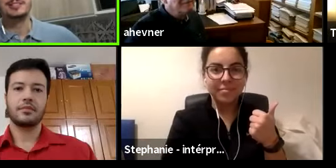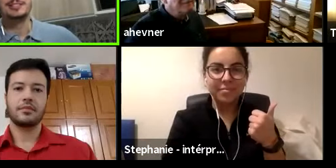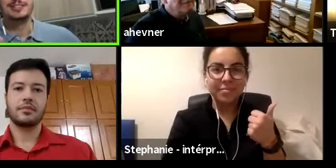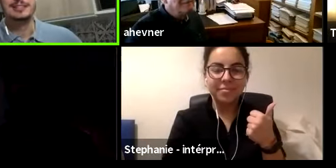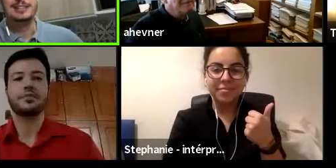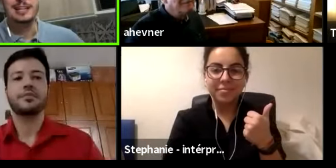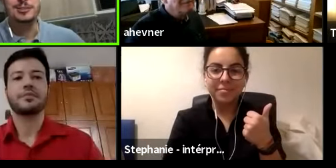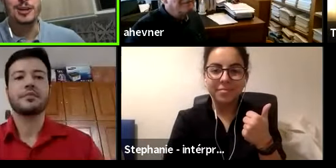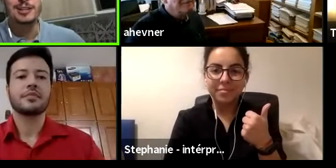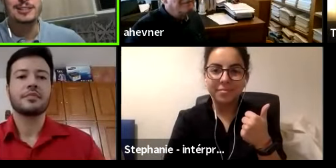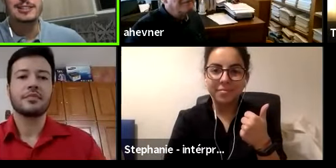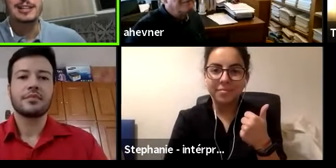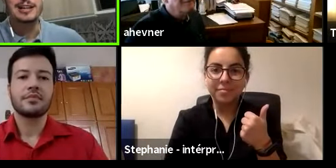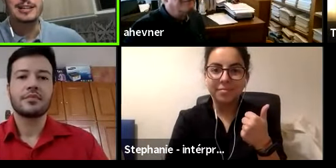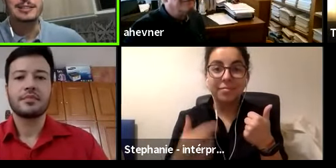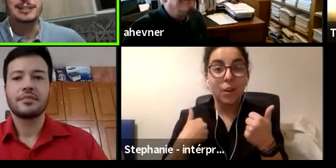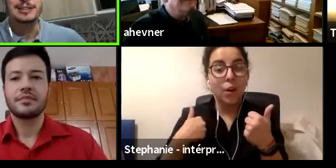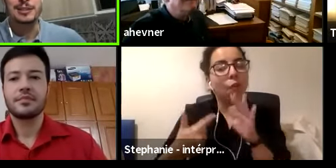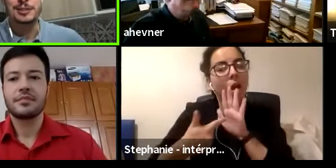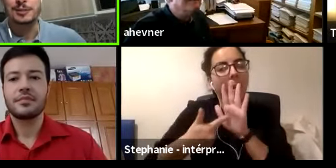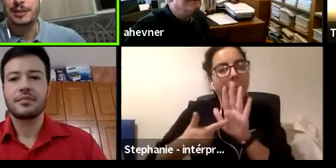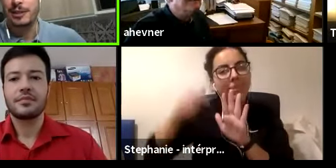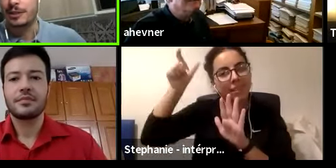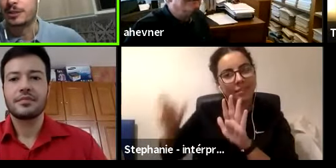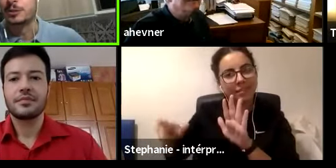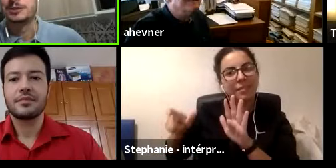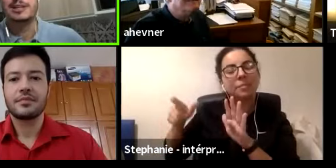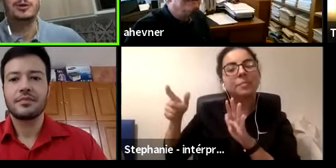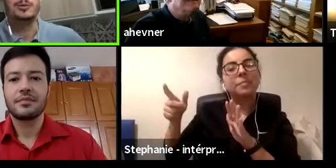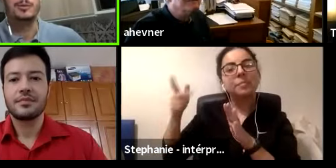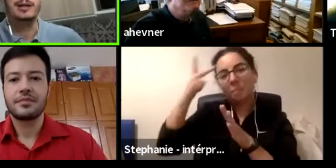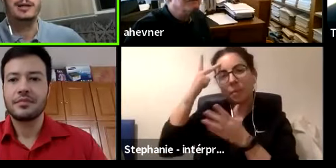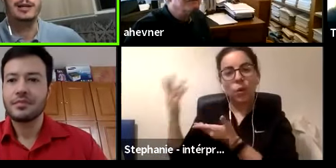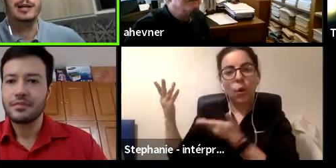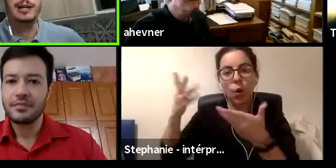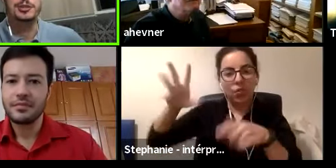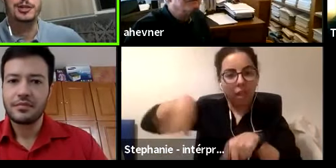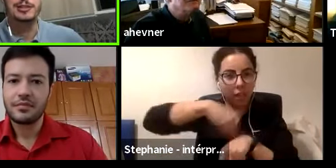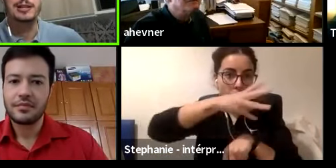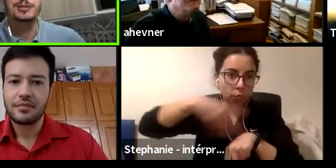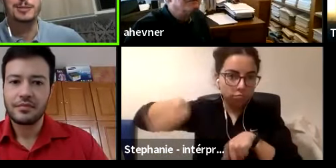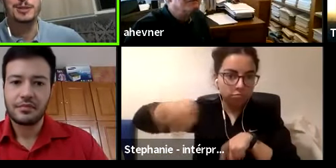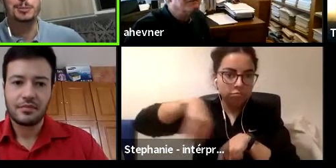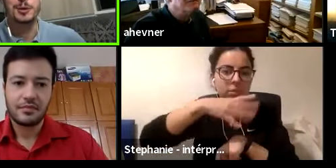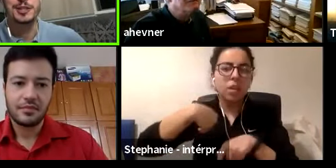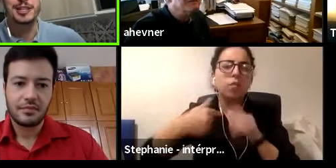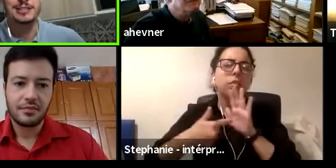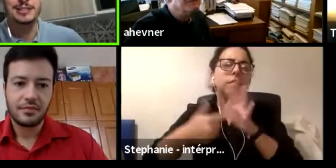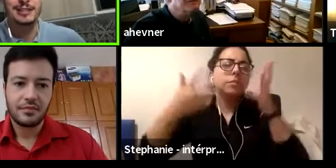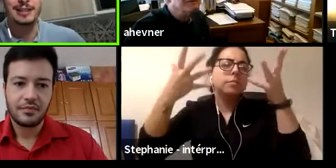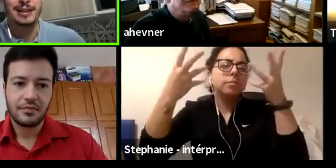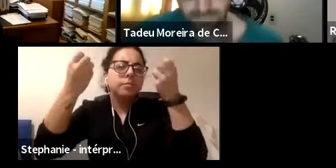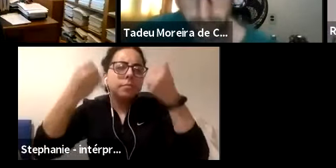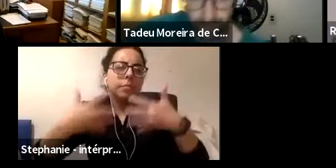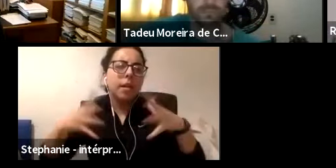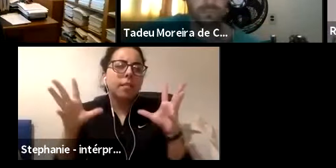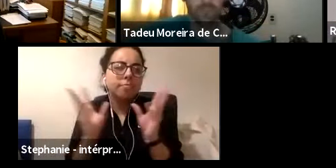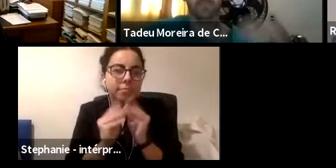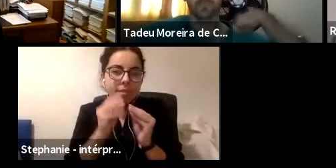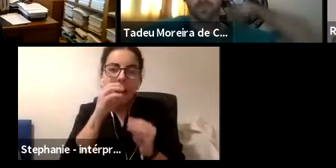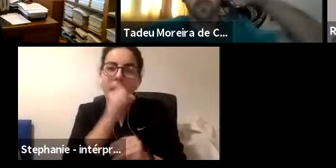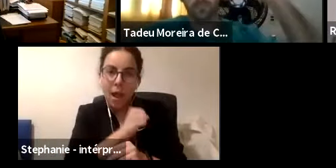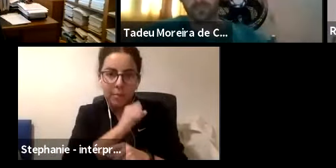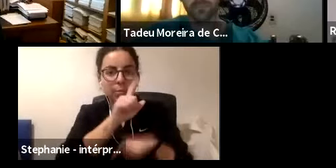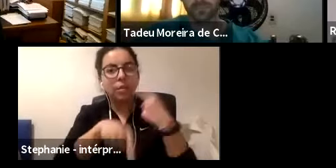I'll moderate the next talk, the international keynote. I'll make a short announcement in Portuguese and then I go back